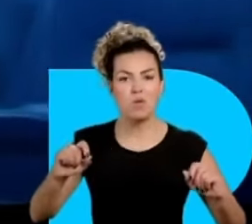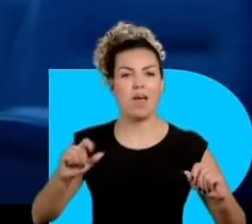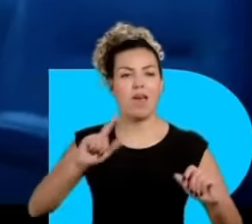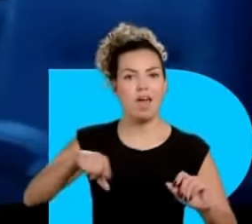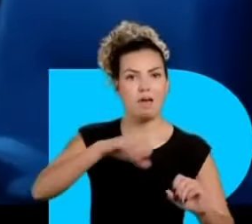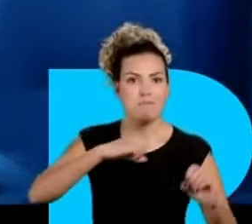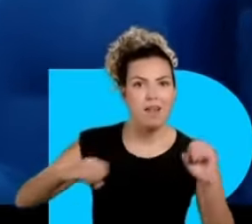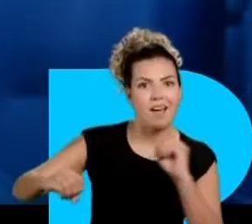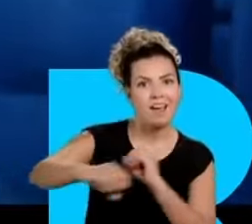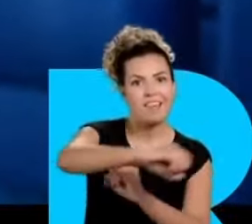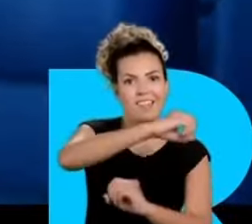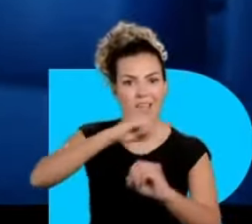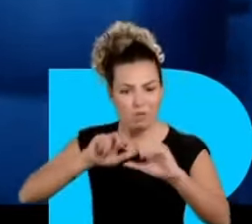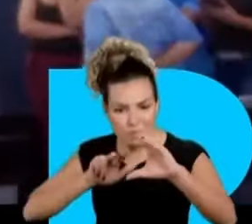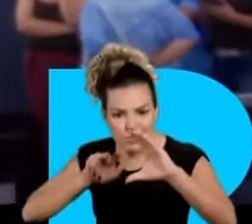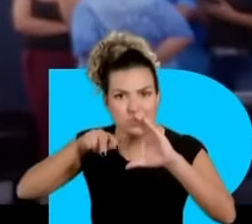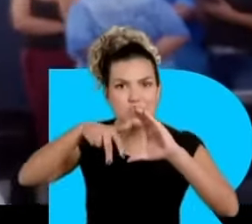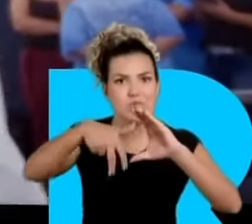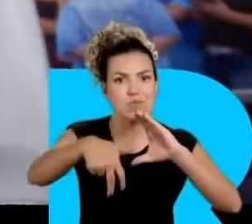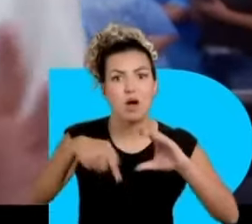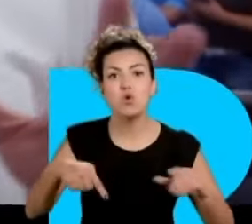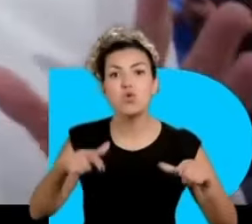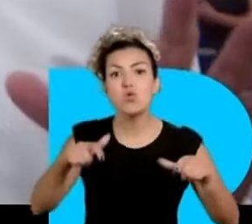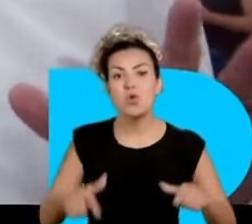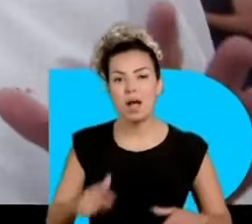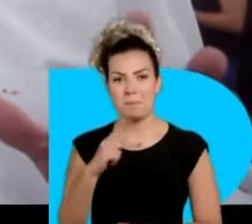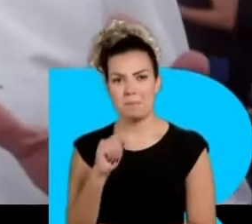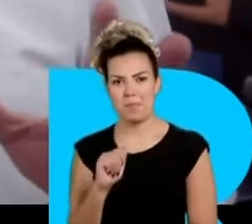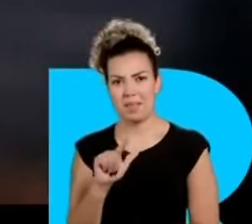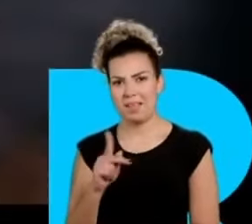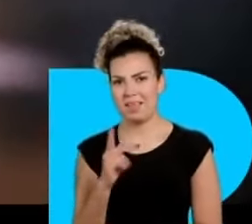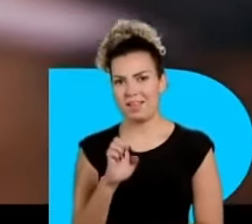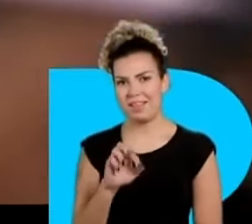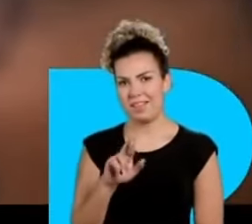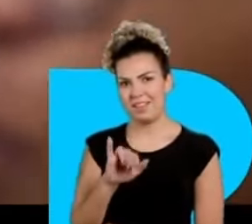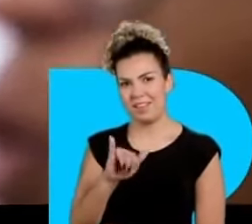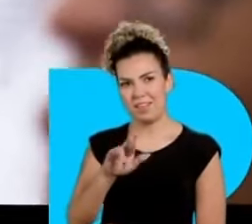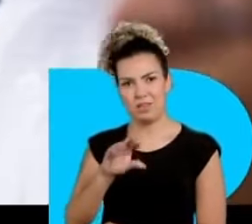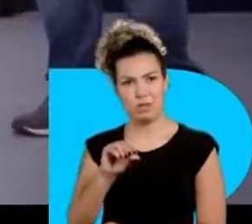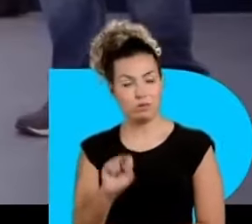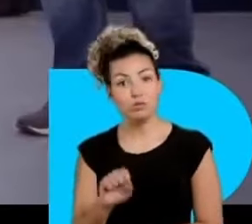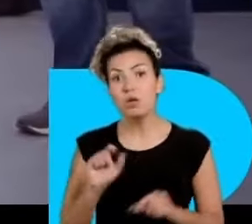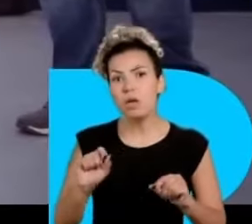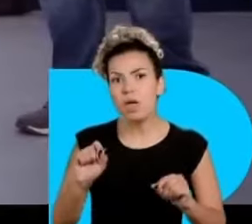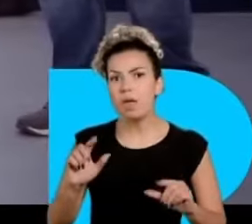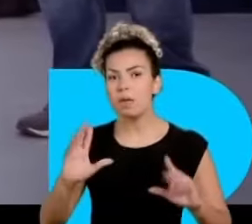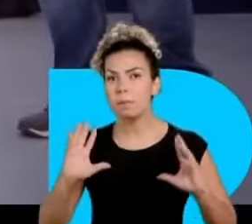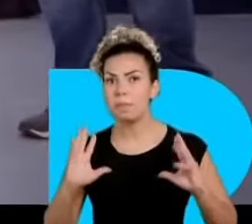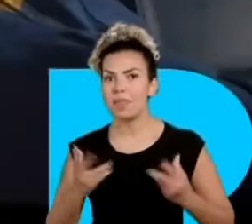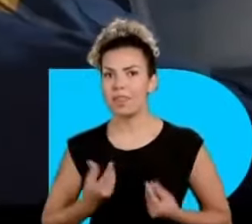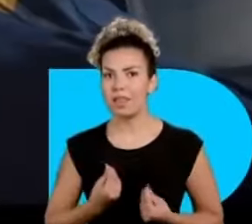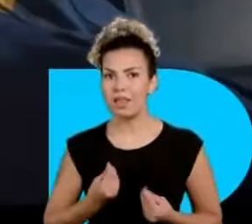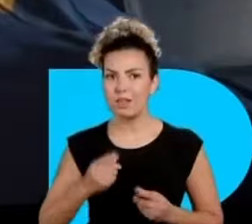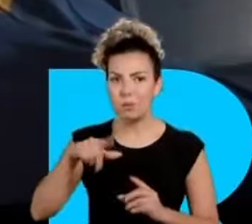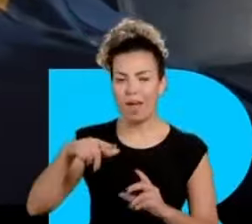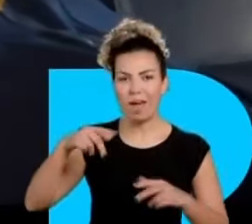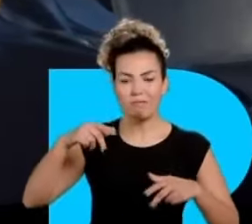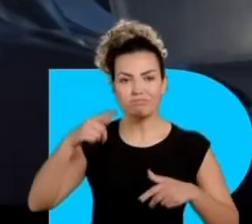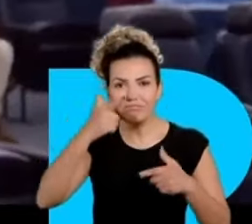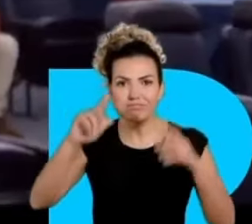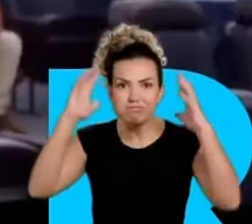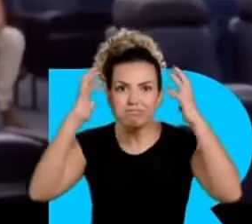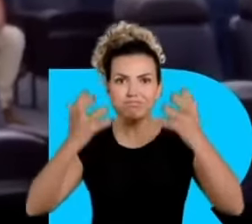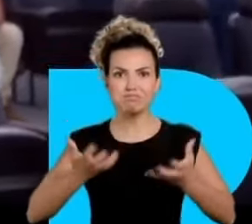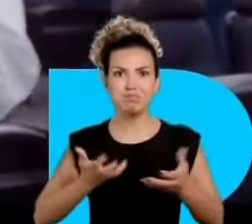no Planetário, aqui em Parelheiros, no Céu Parelheiros. E quem que está aqui comigo, que foi ministro, que tem uma experiência enorme, nosso